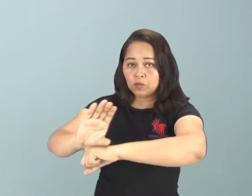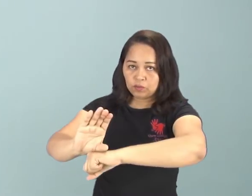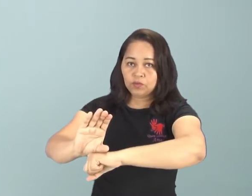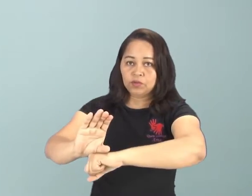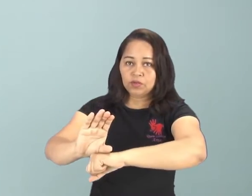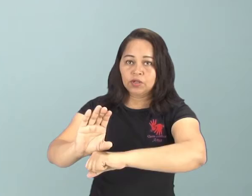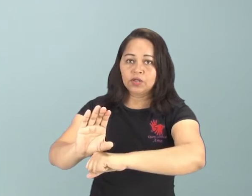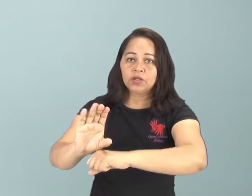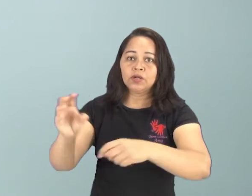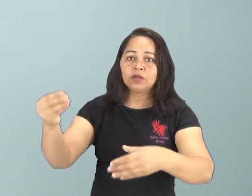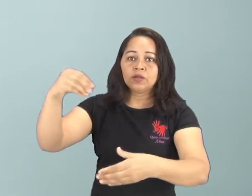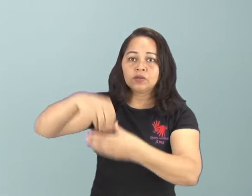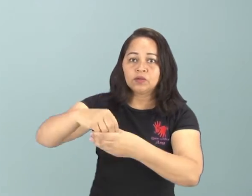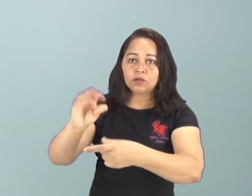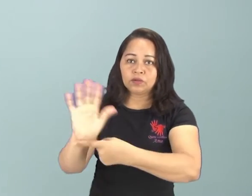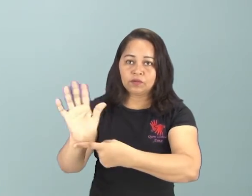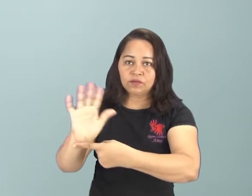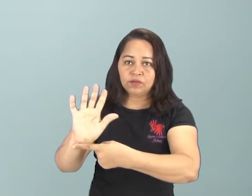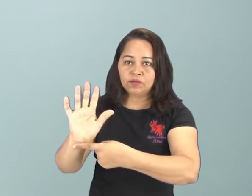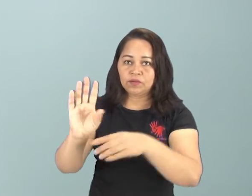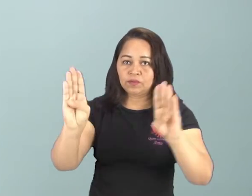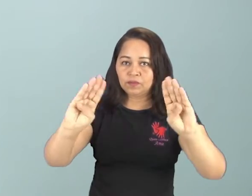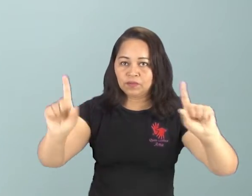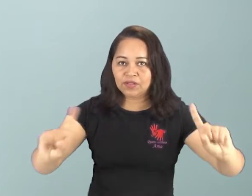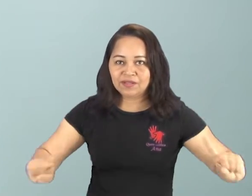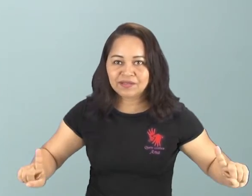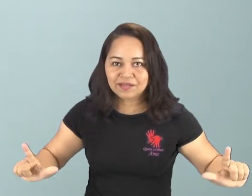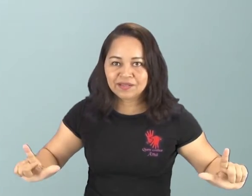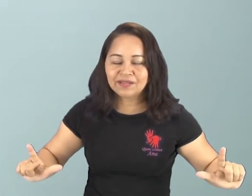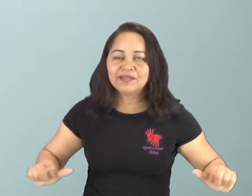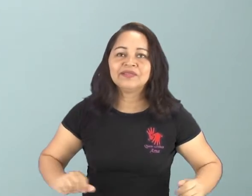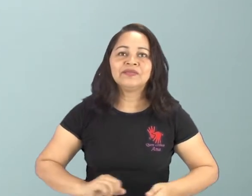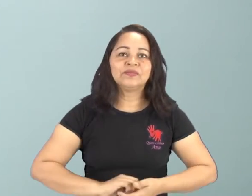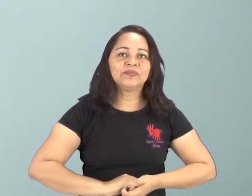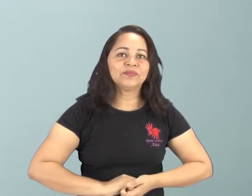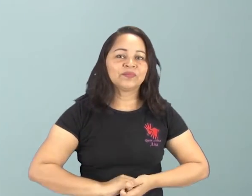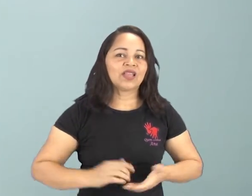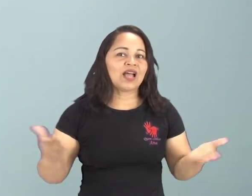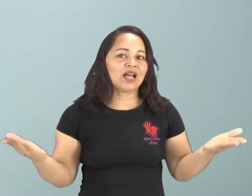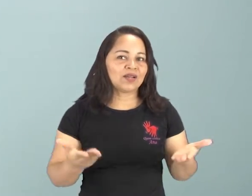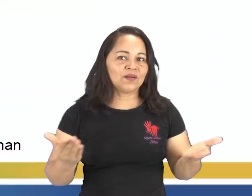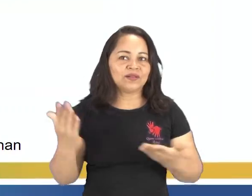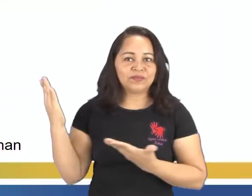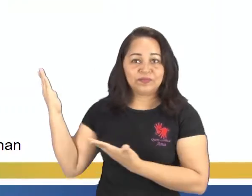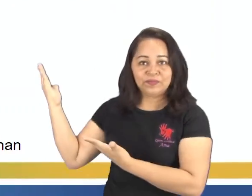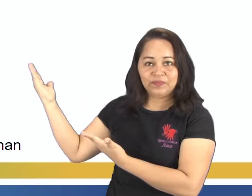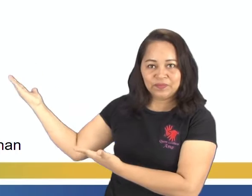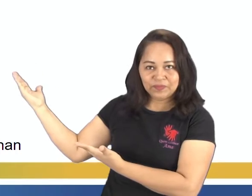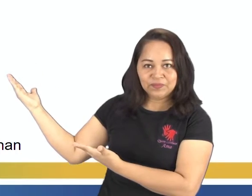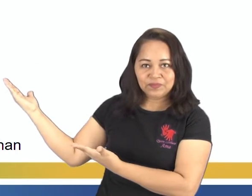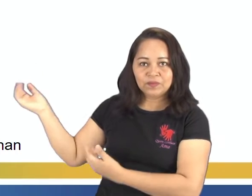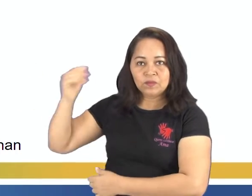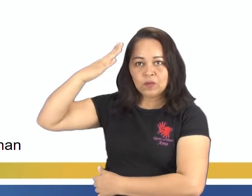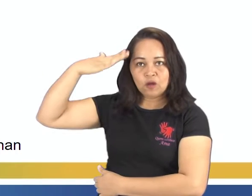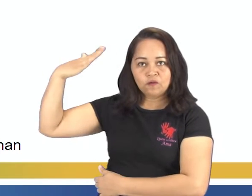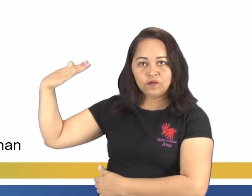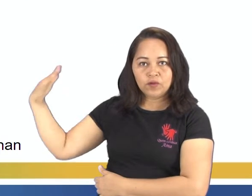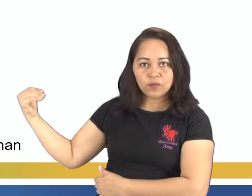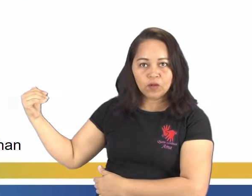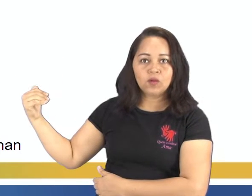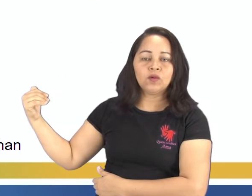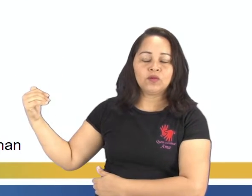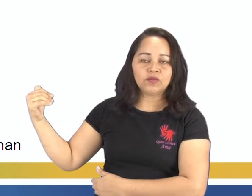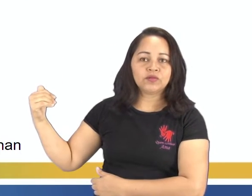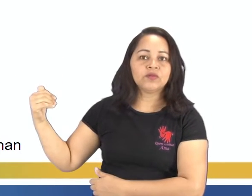seus longa-metragens. Beleza? Então, gente, nós vamos falar um pouquinho sobre o Jack Chan, que também é